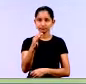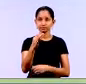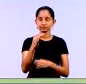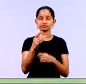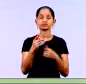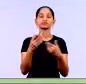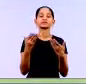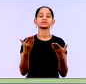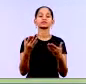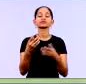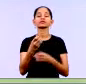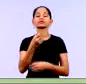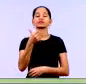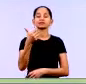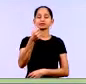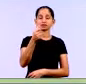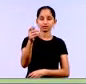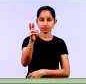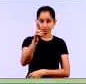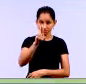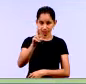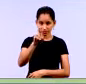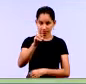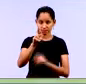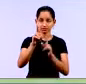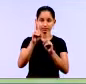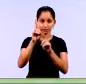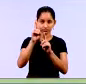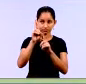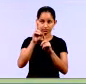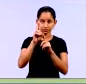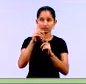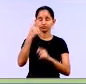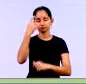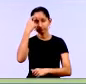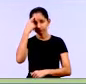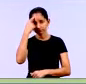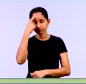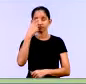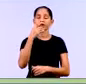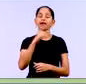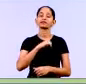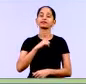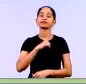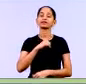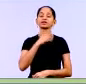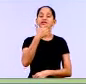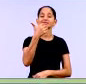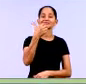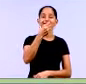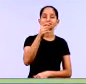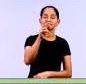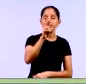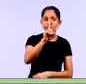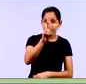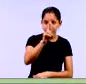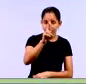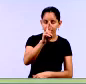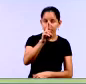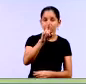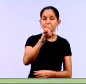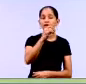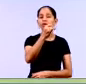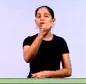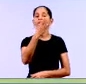Custo da hora da mão de obra, 16. Aí vem o mesmo raciocínio, R$16. Quanto é a